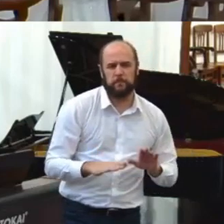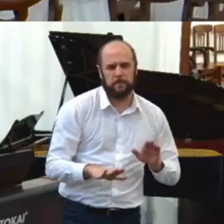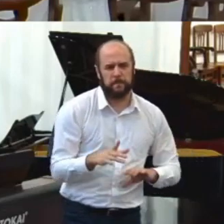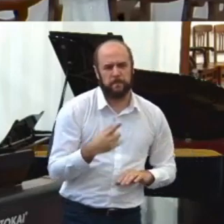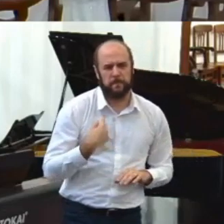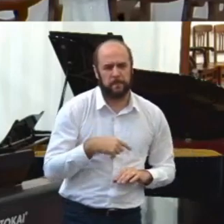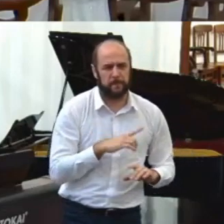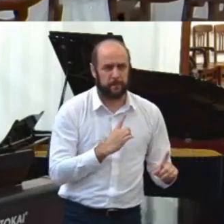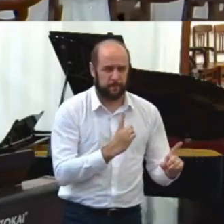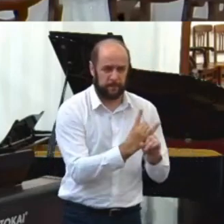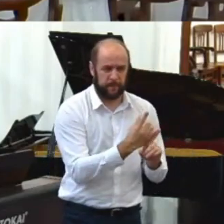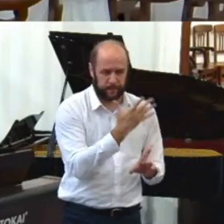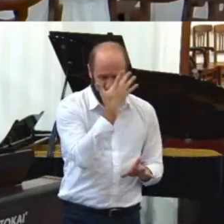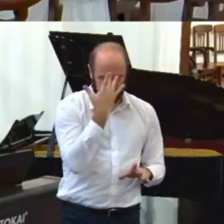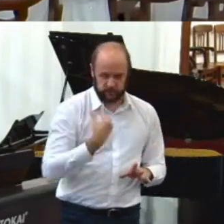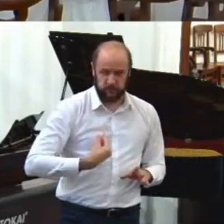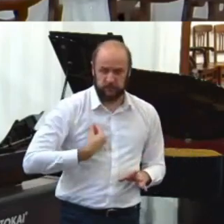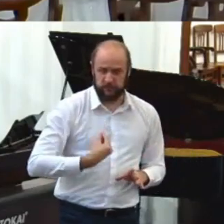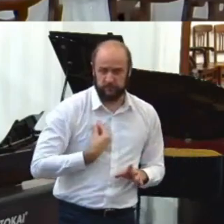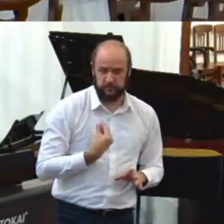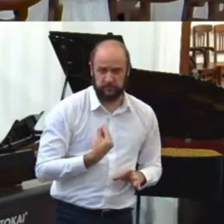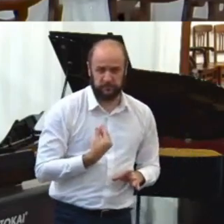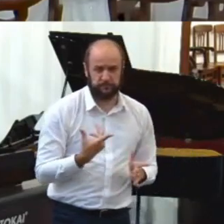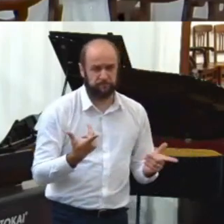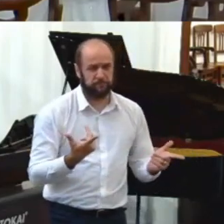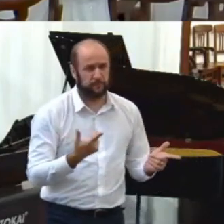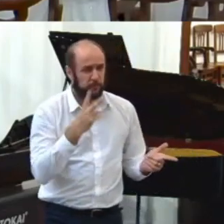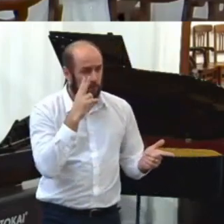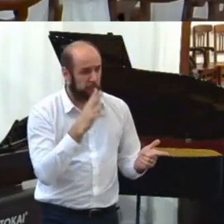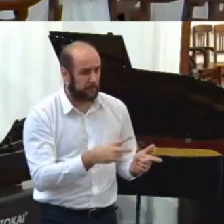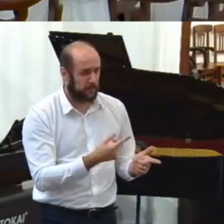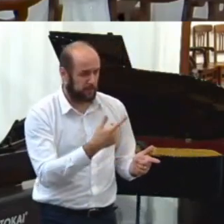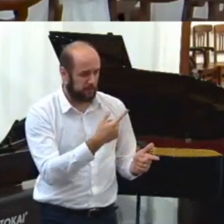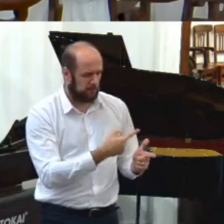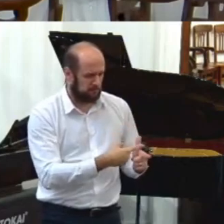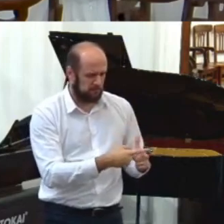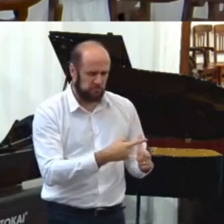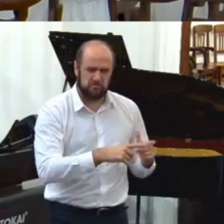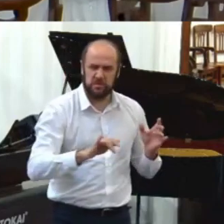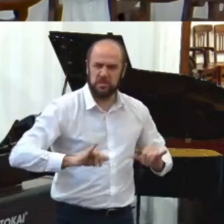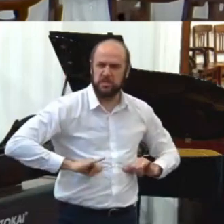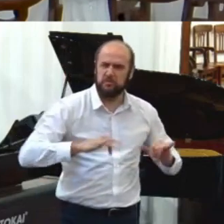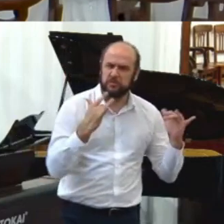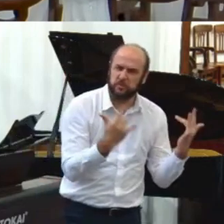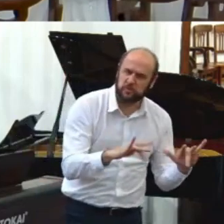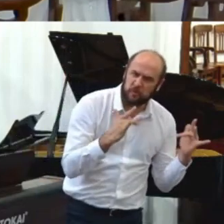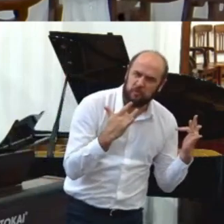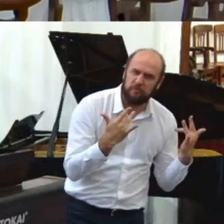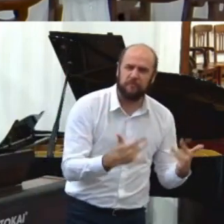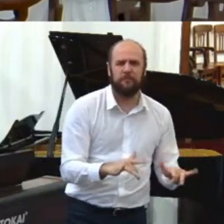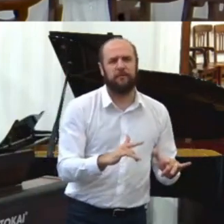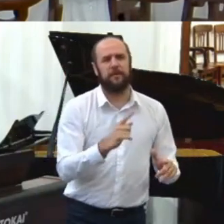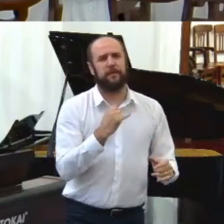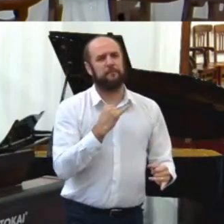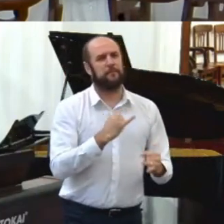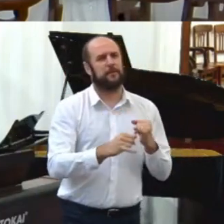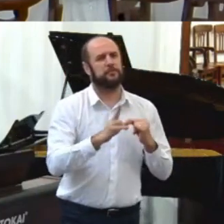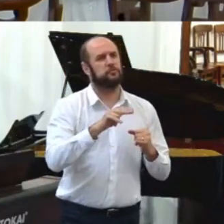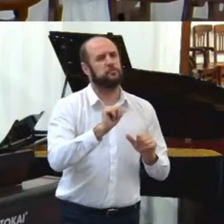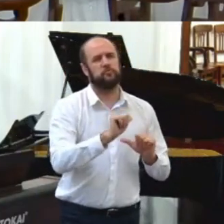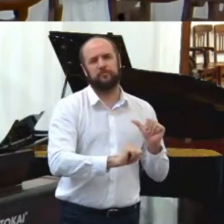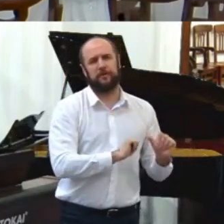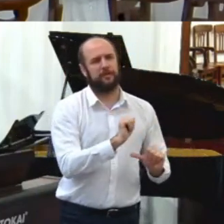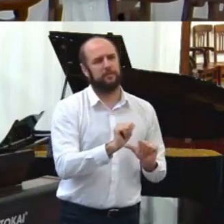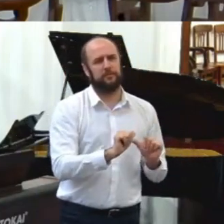eu encontro pessoas que têm situações que machucam demais, dores que parecem não